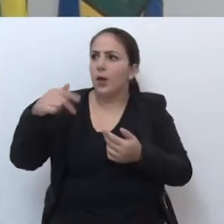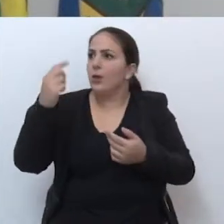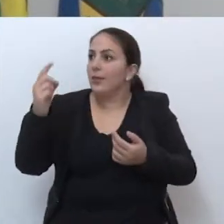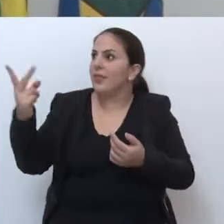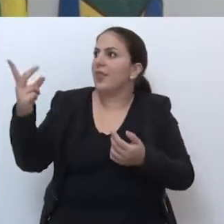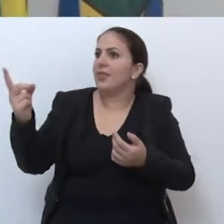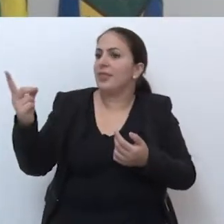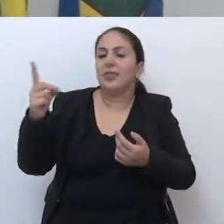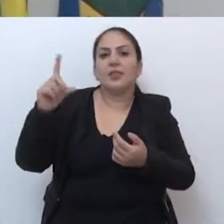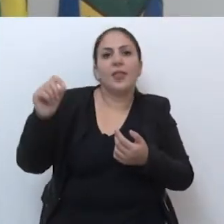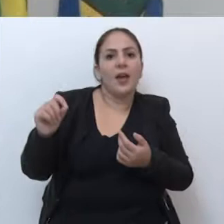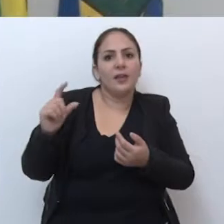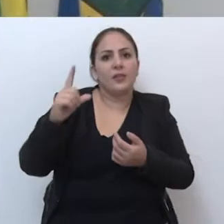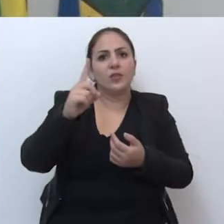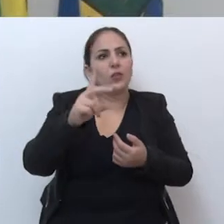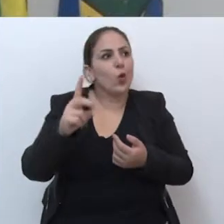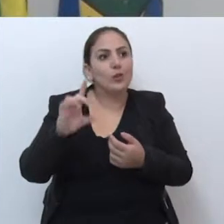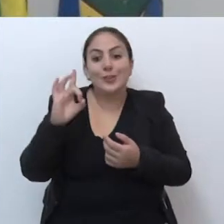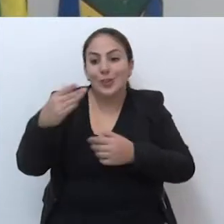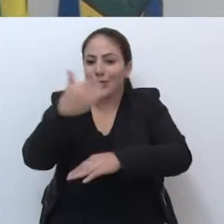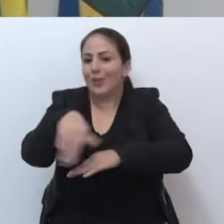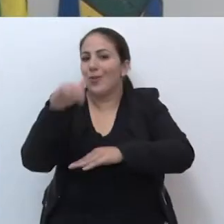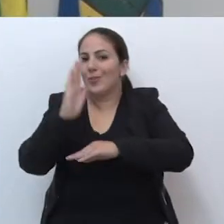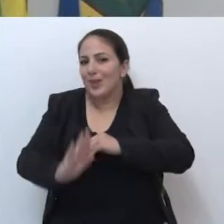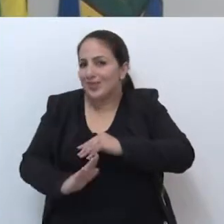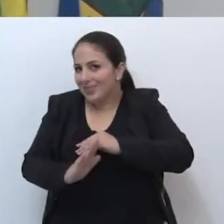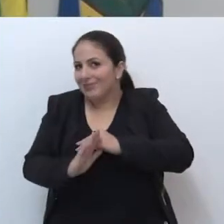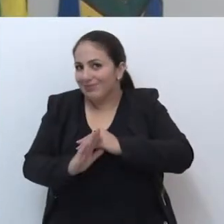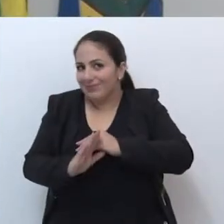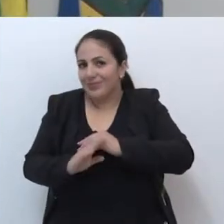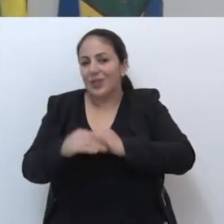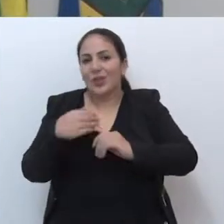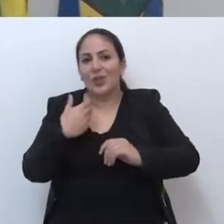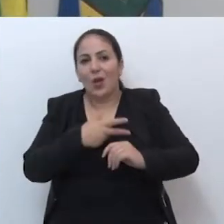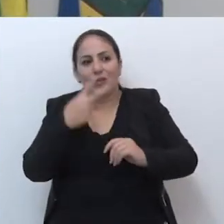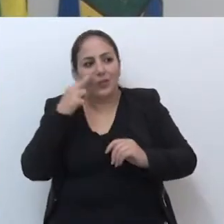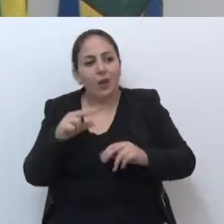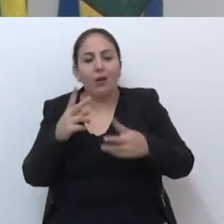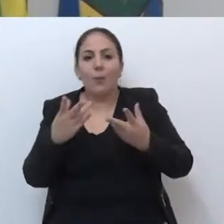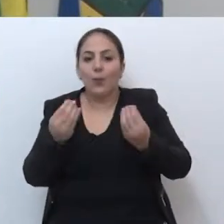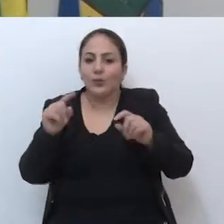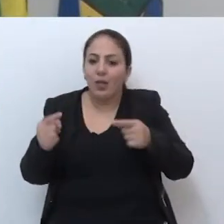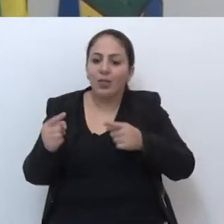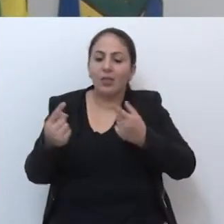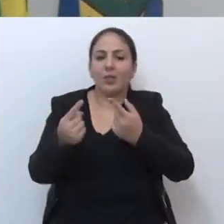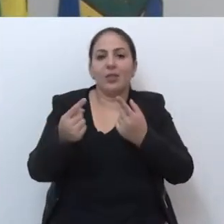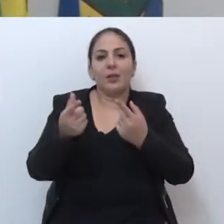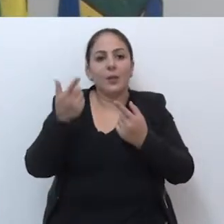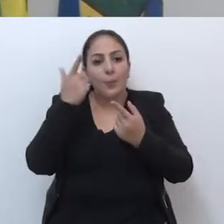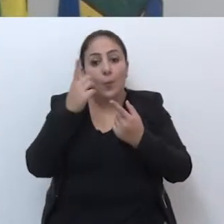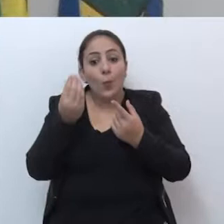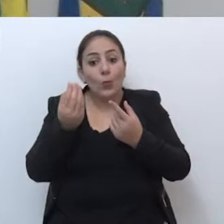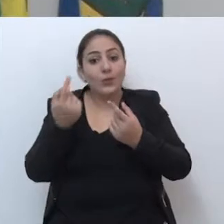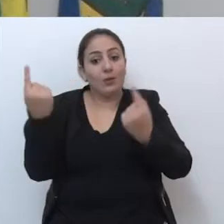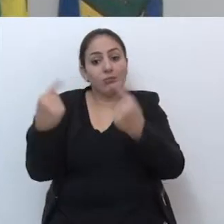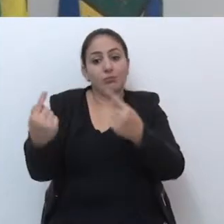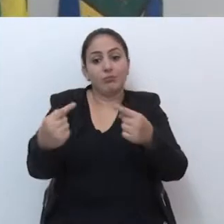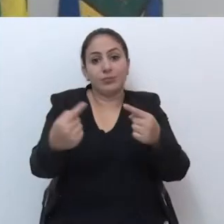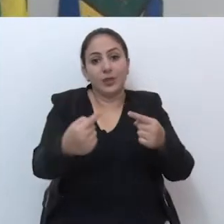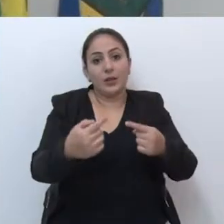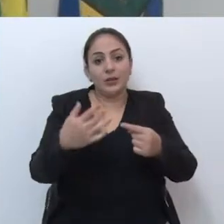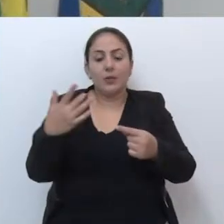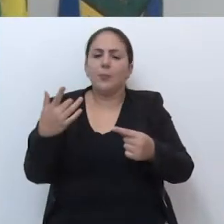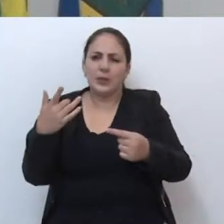10 ou 12 só na Avenida Brasil, né? Então você sai dali. Nós temos esse desafio também de encarar a concorrência, mas uma